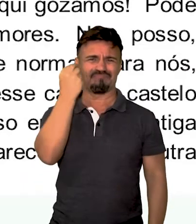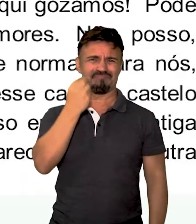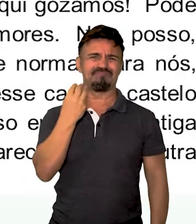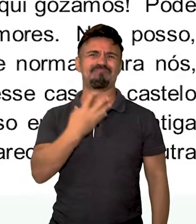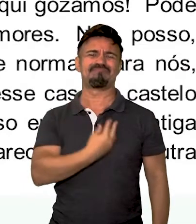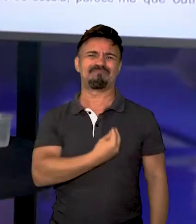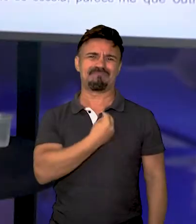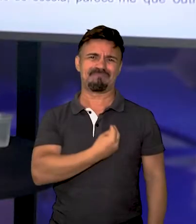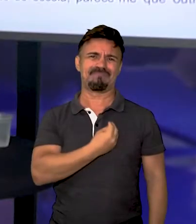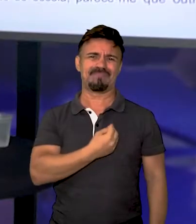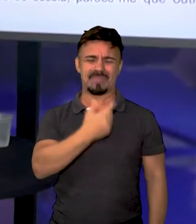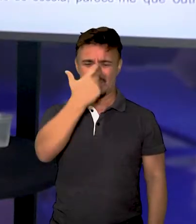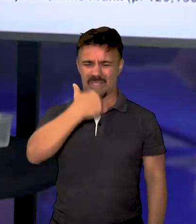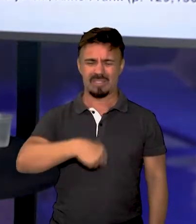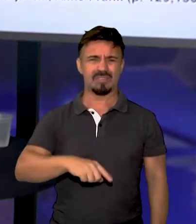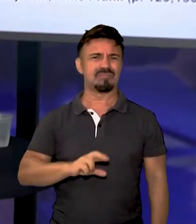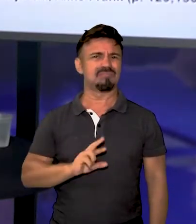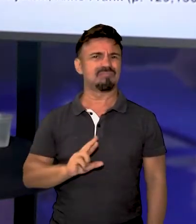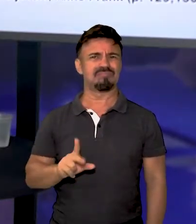vida, não eu.